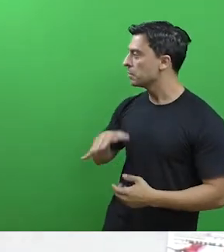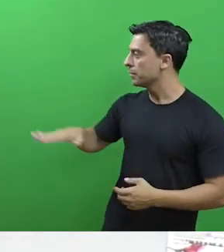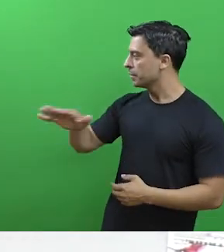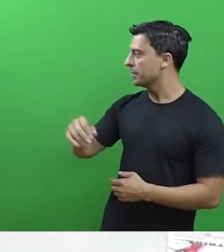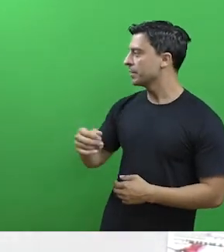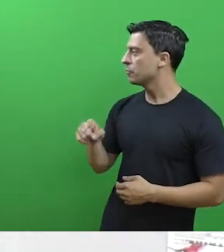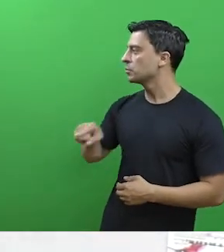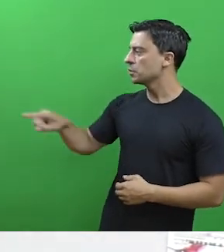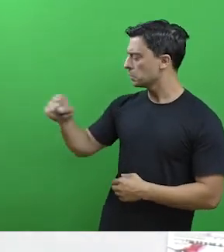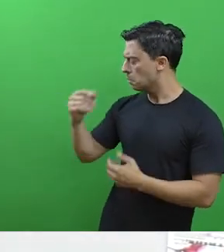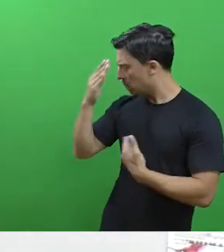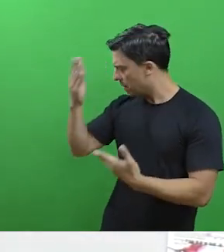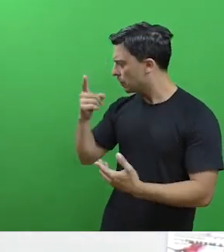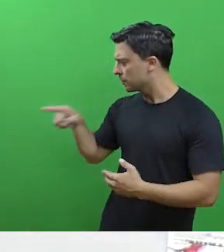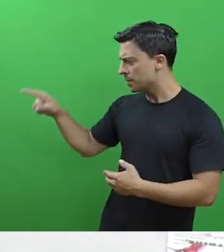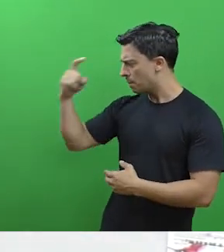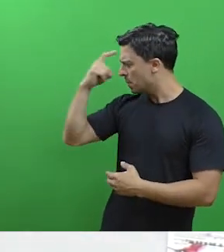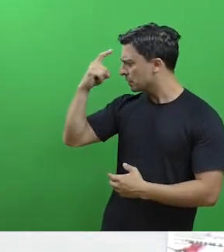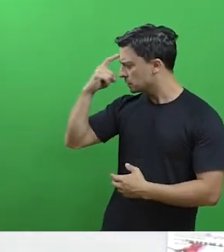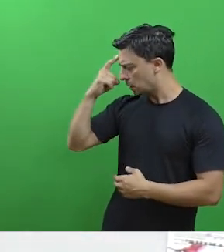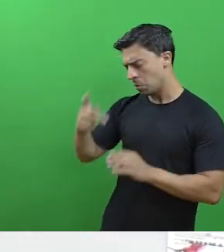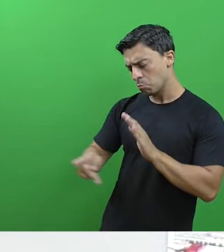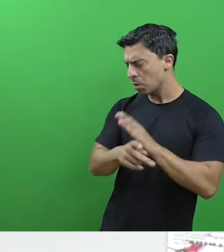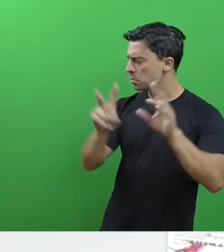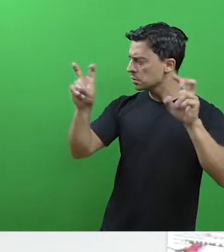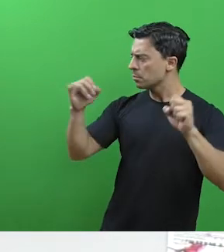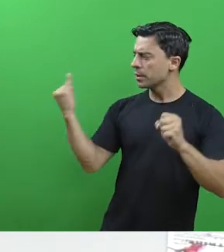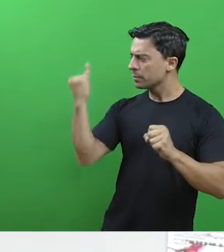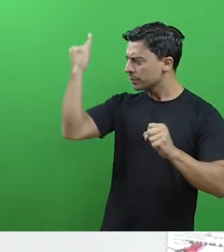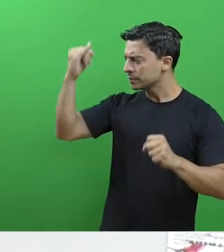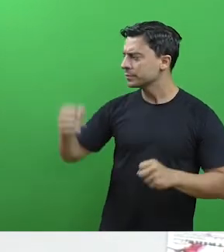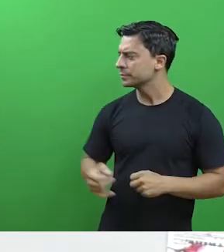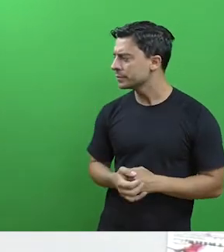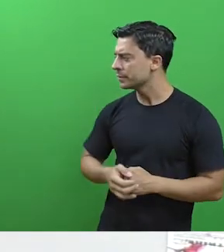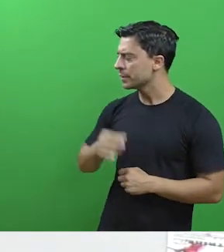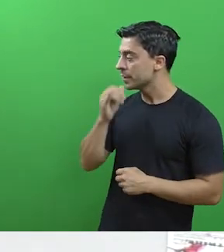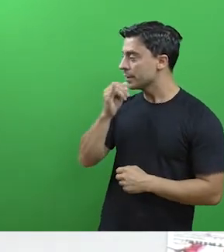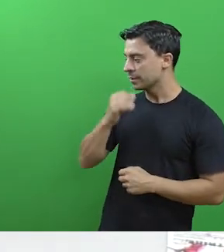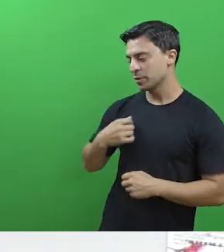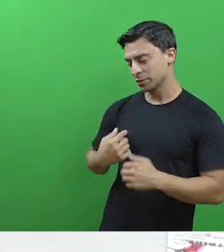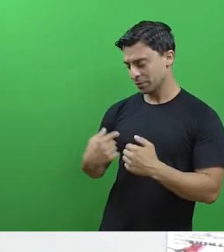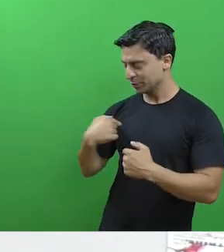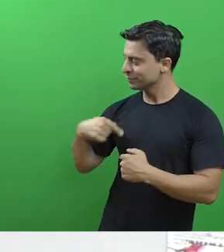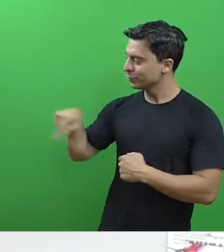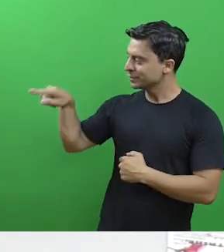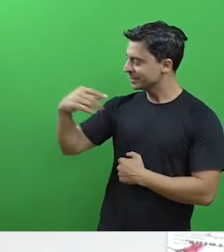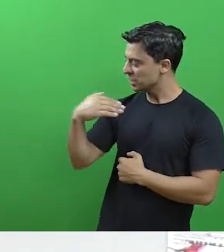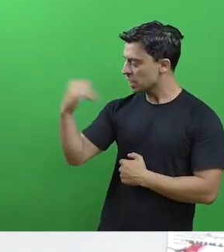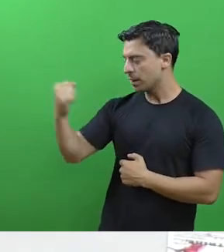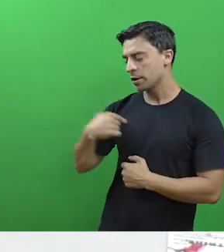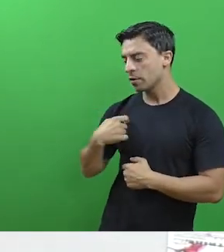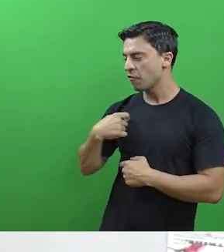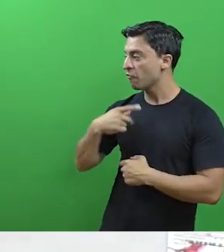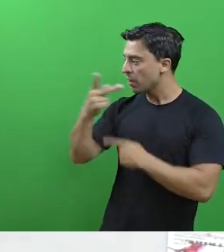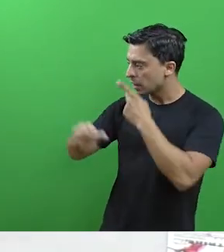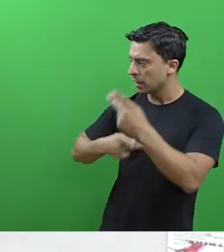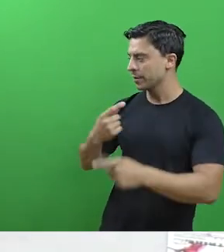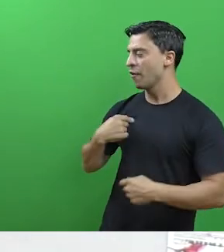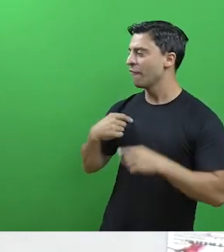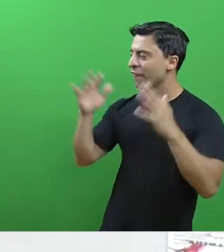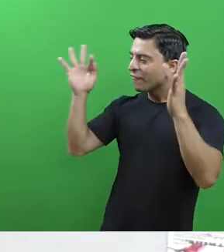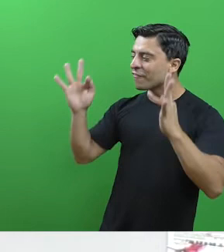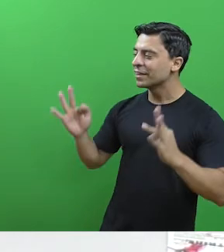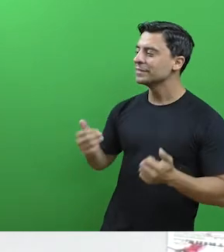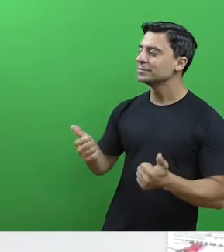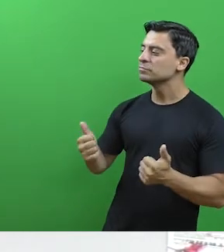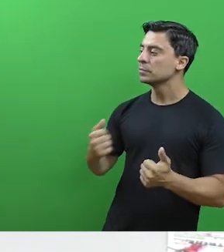esse assunto, né? Assunto muito importante. E me chamar também para poder falar sobre isso. Fico feliz realmente de poder ajudar as pessoas, que às vezes muitas